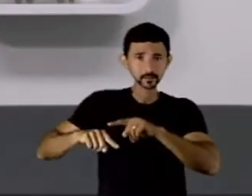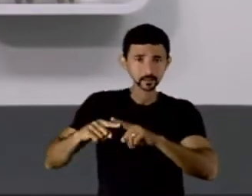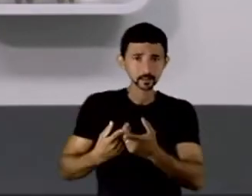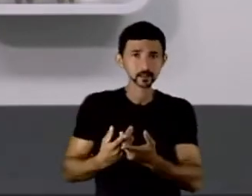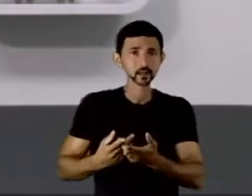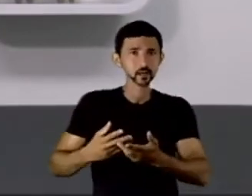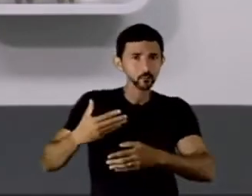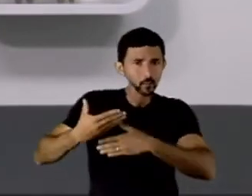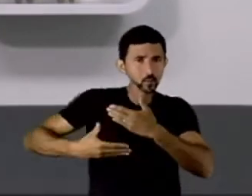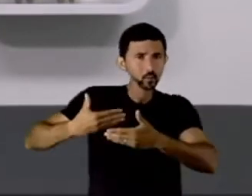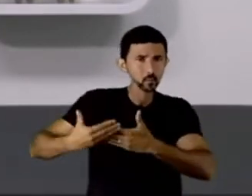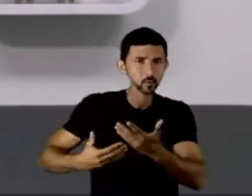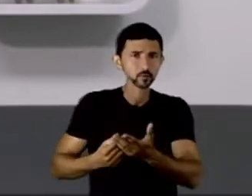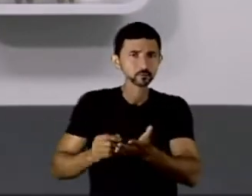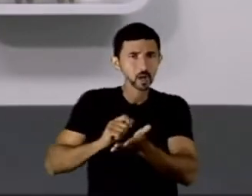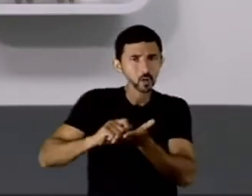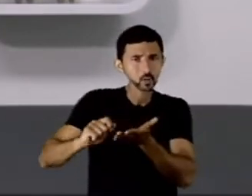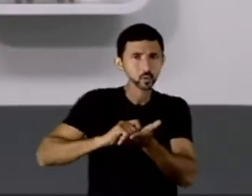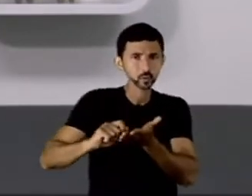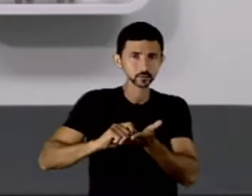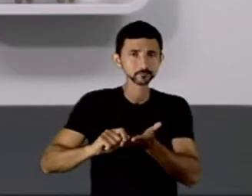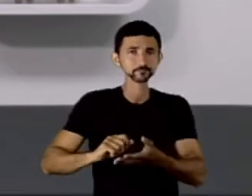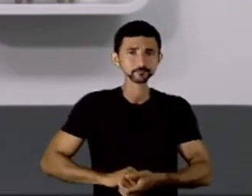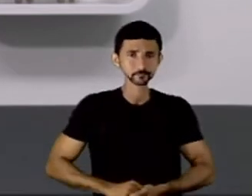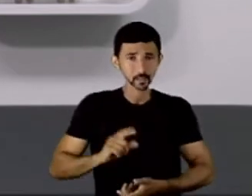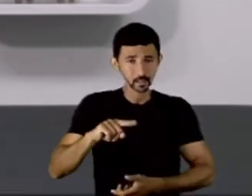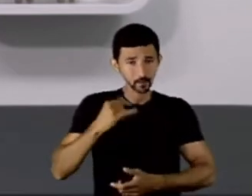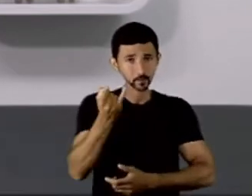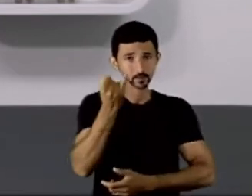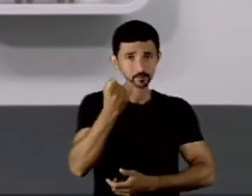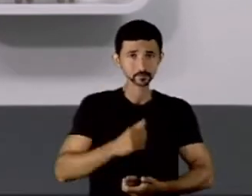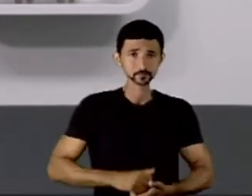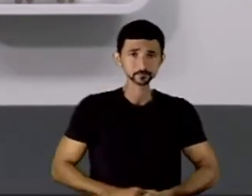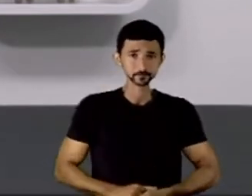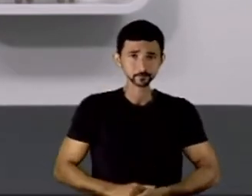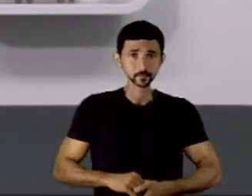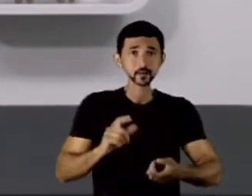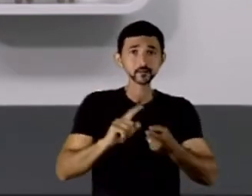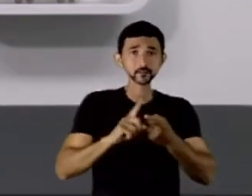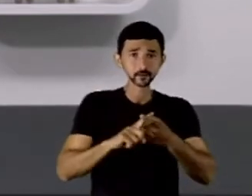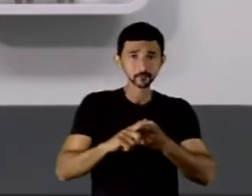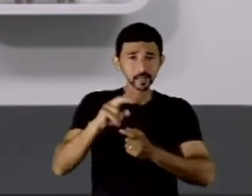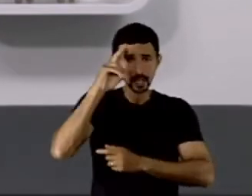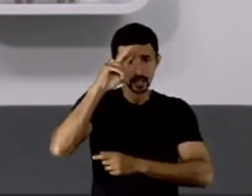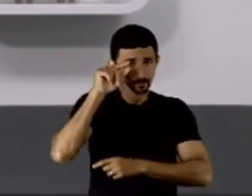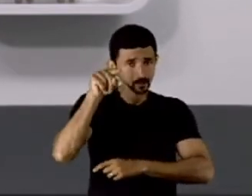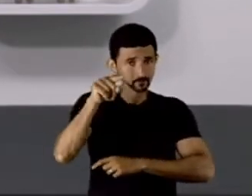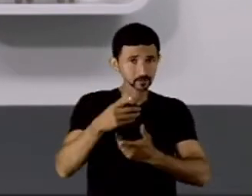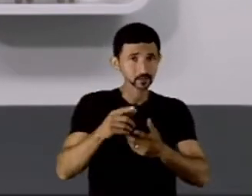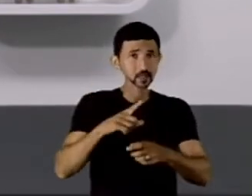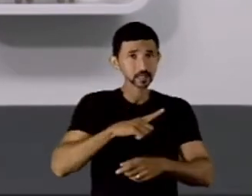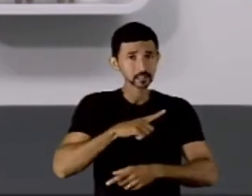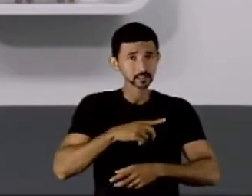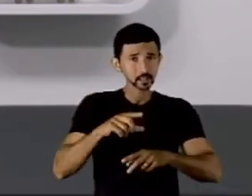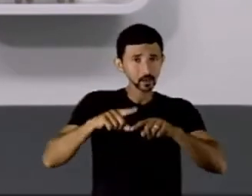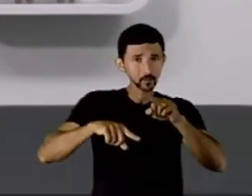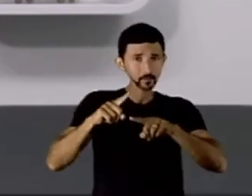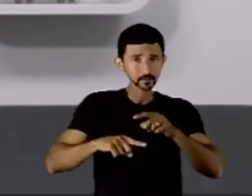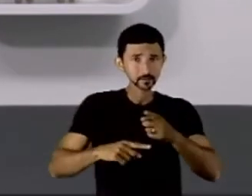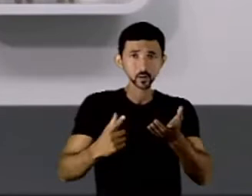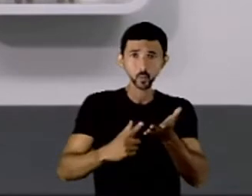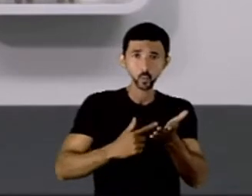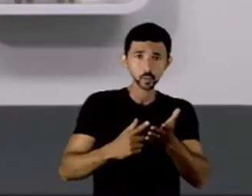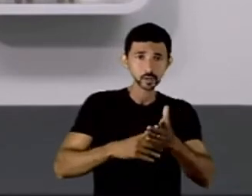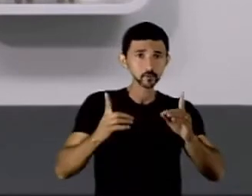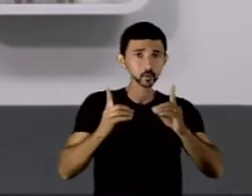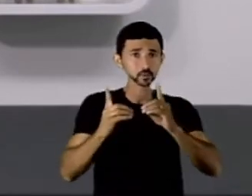que você possa fazer as suas anotações. É muito importante. E também quero te lembrar que você tem um recurso didático